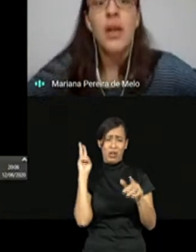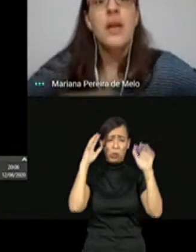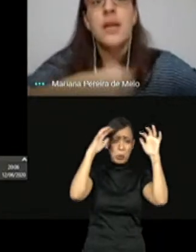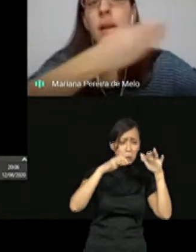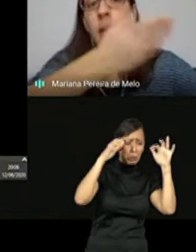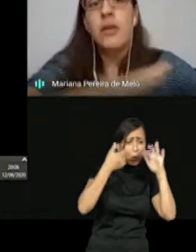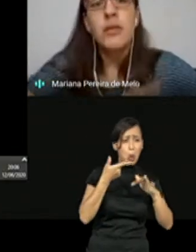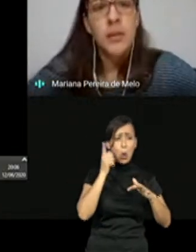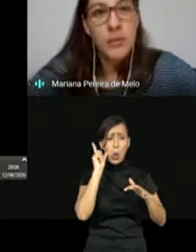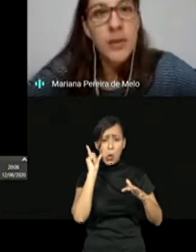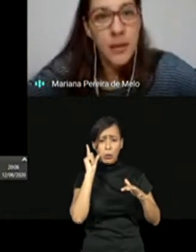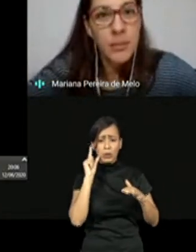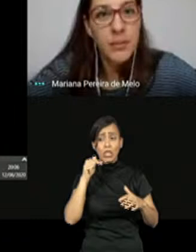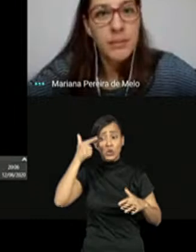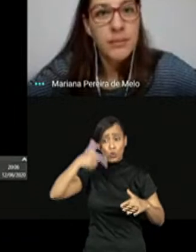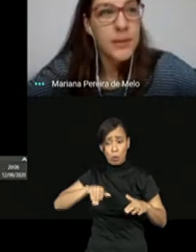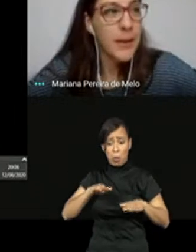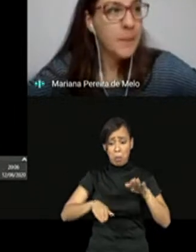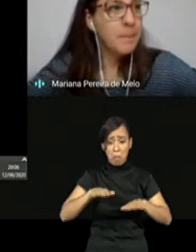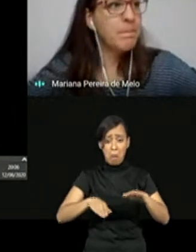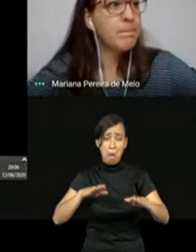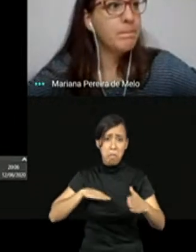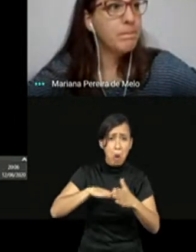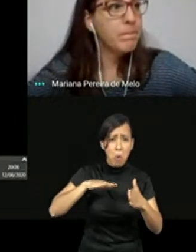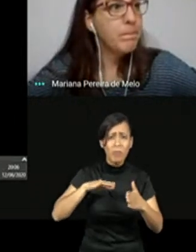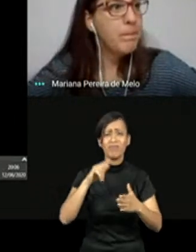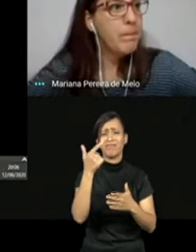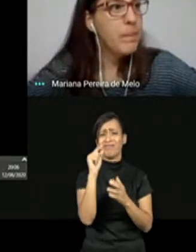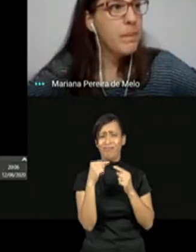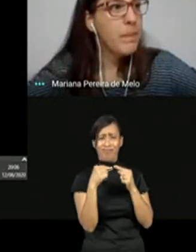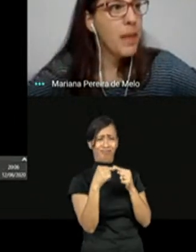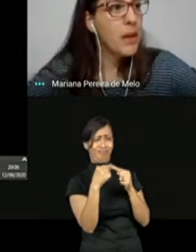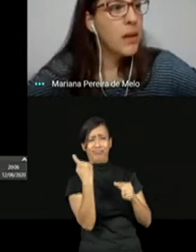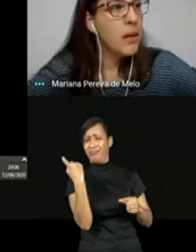chovendo, sabendo ou não do tempo, tá?